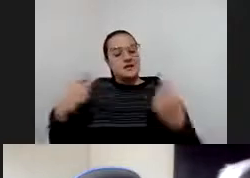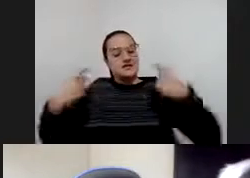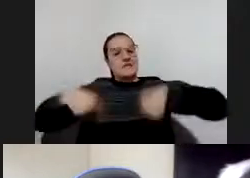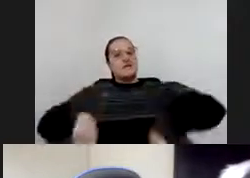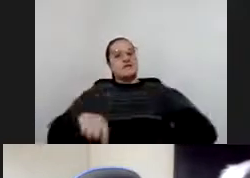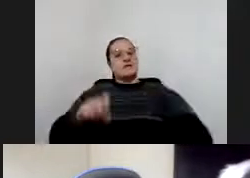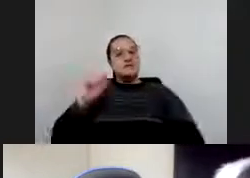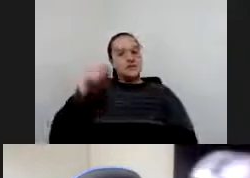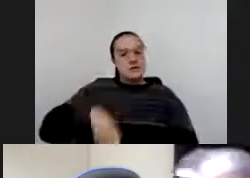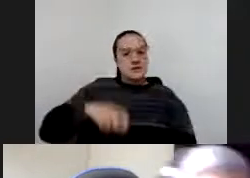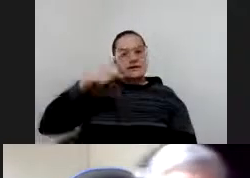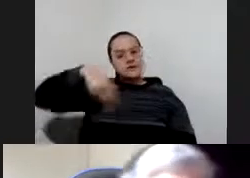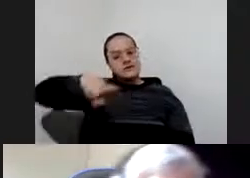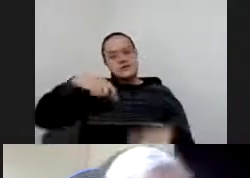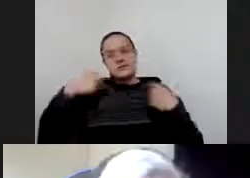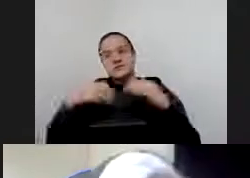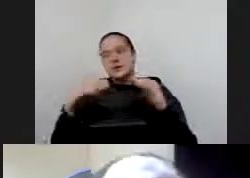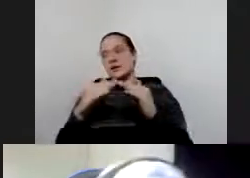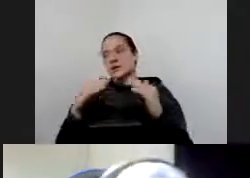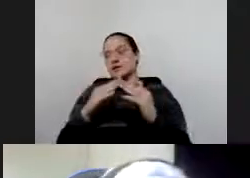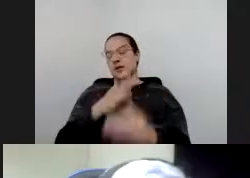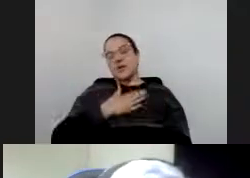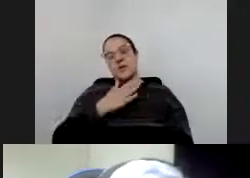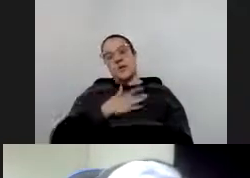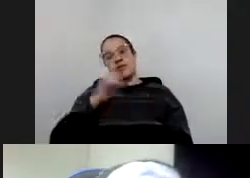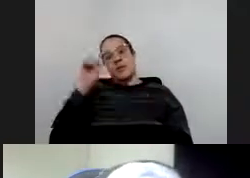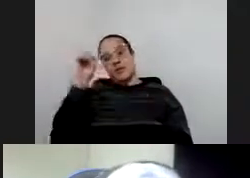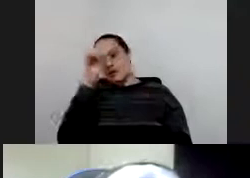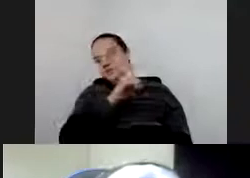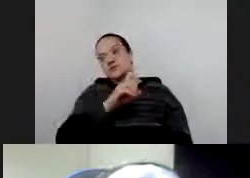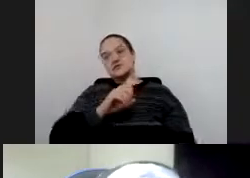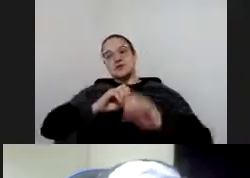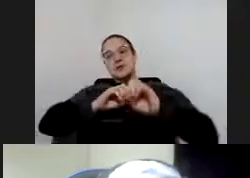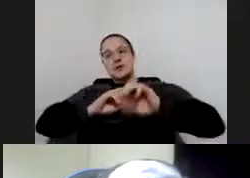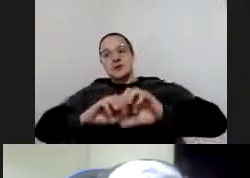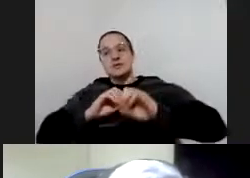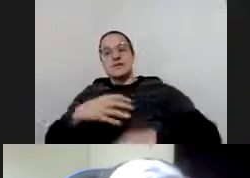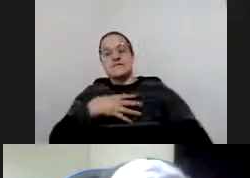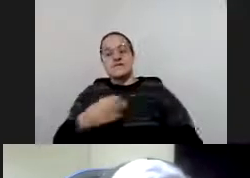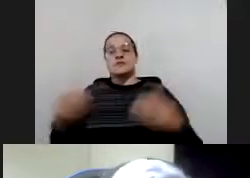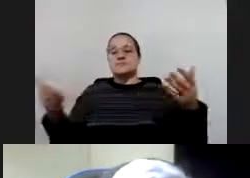de concordar comigo. Já é difícil educar um filho nesses tempos atuais,